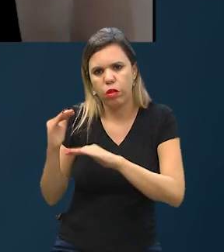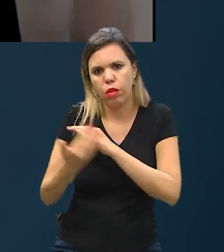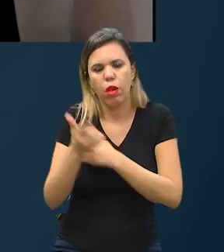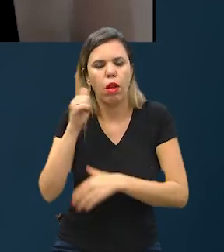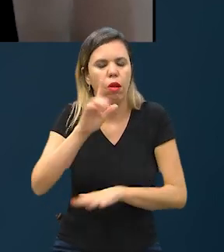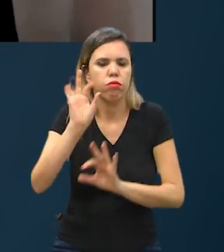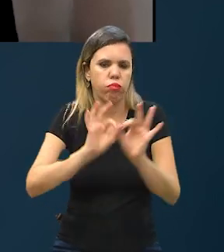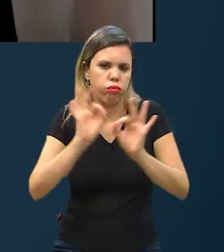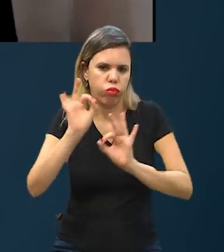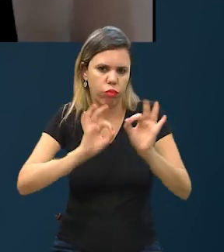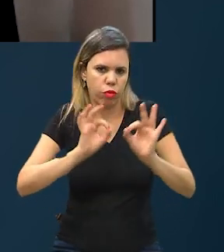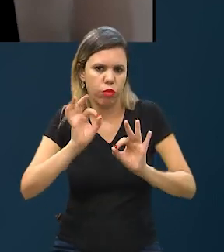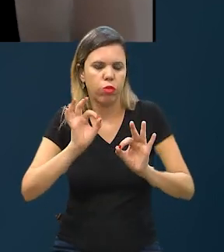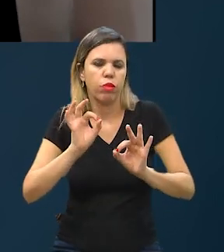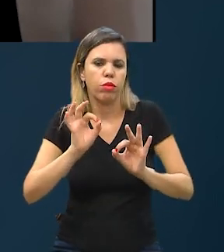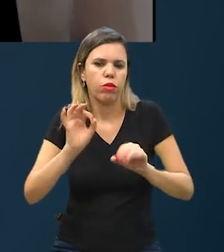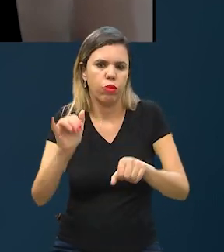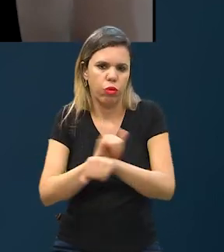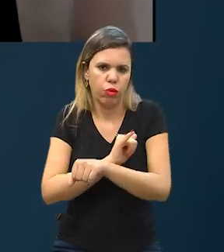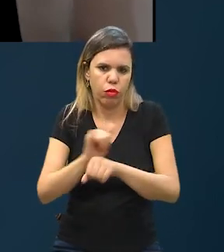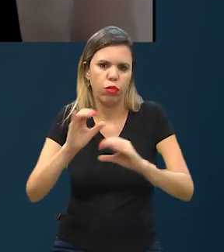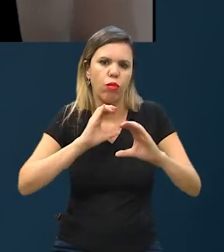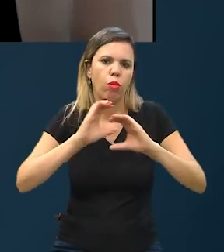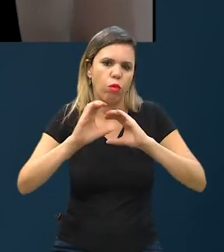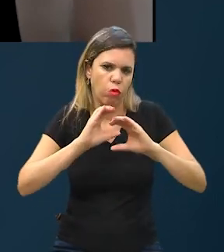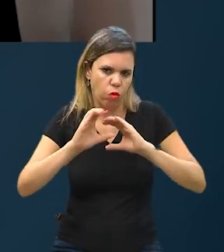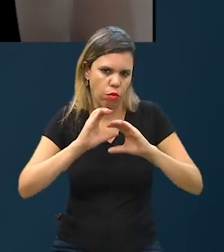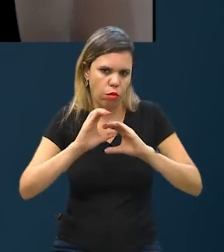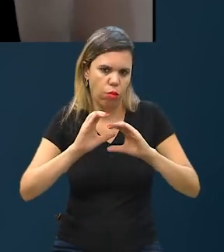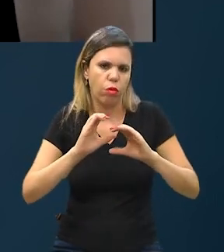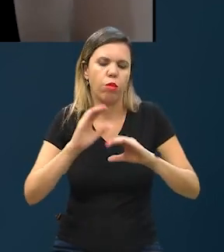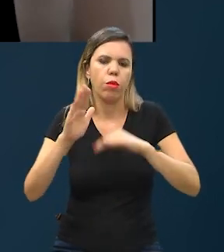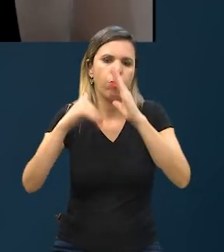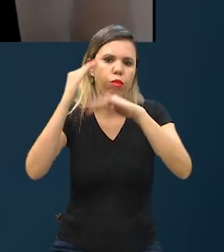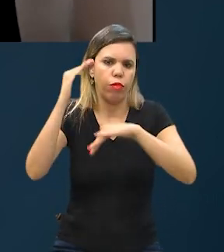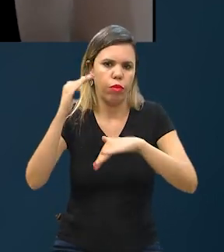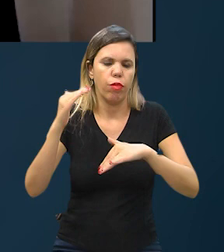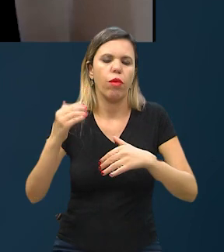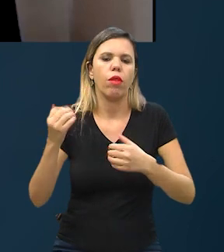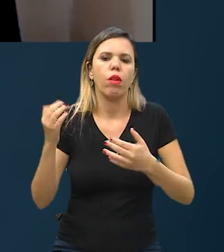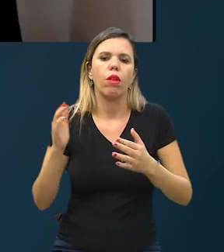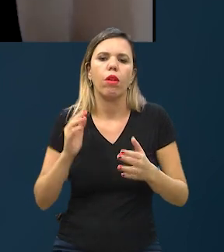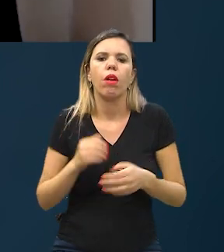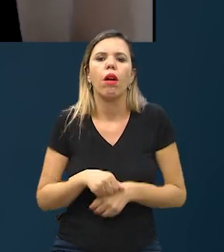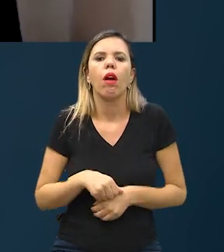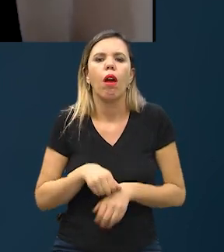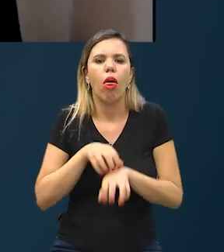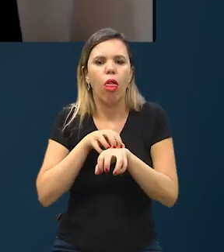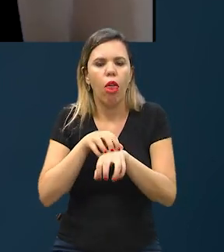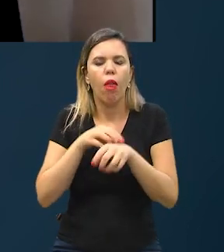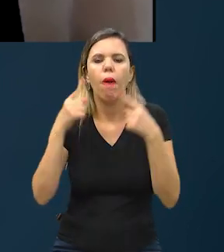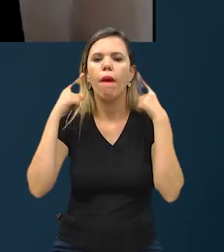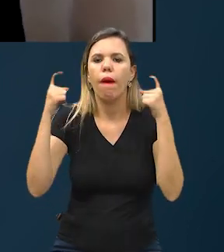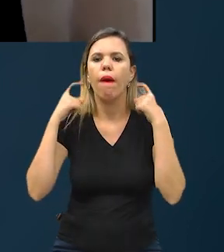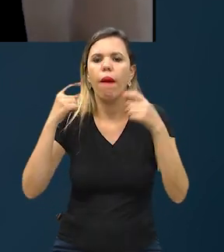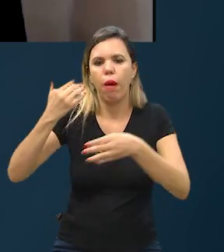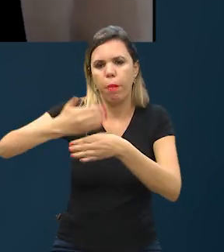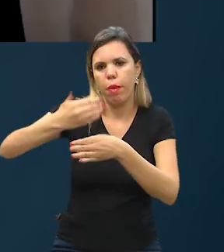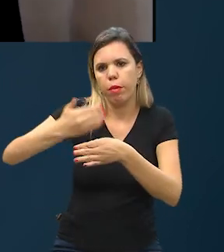conseguiu elaborar uma estratégia de comunicação envolvendo carro de som, envolvendo lambes nos muros das